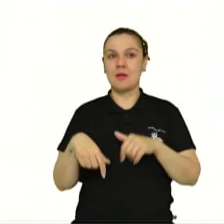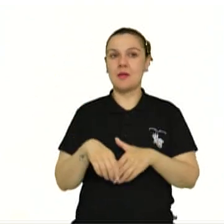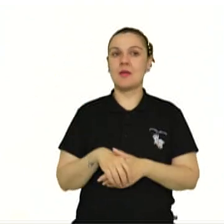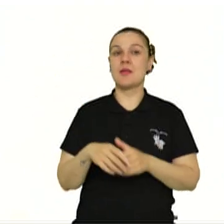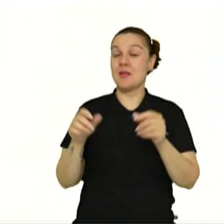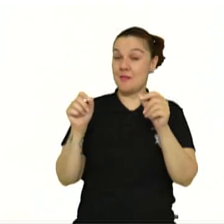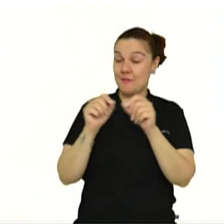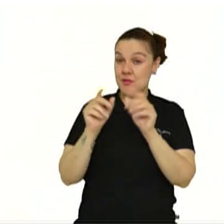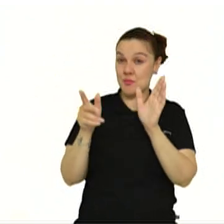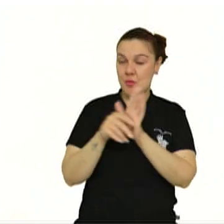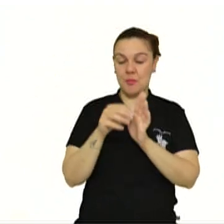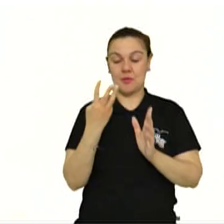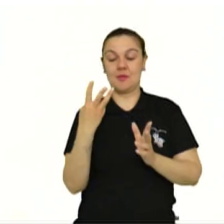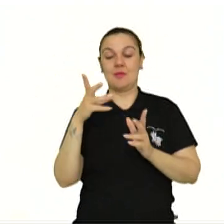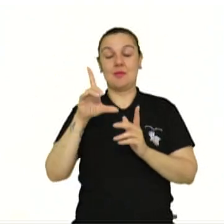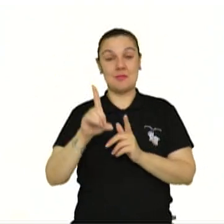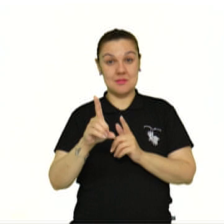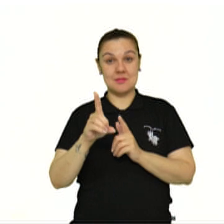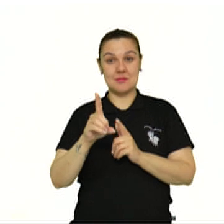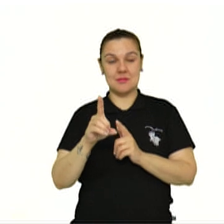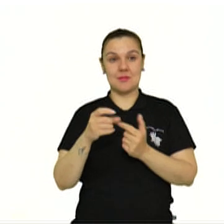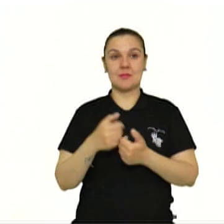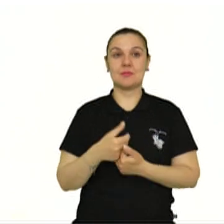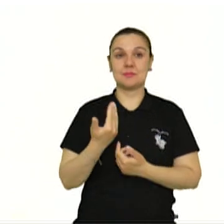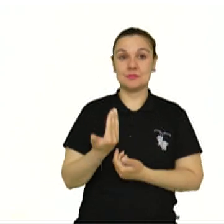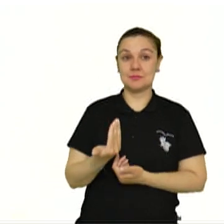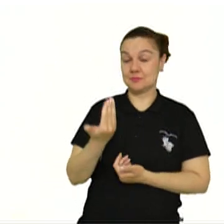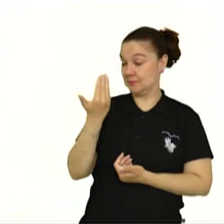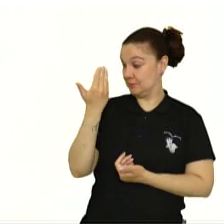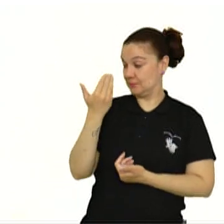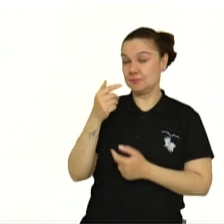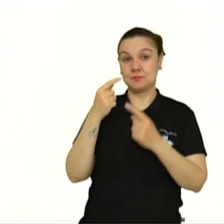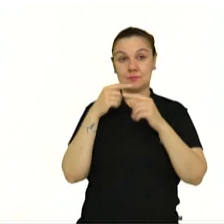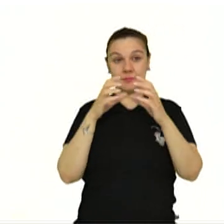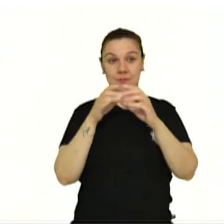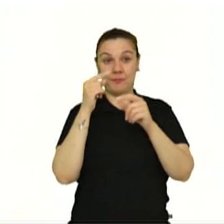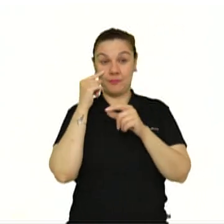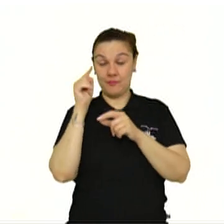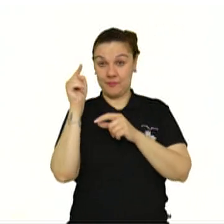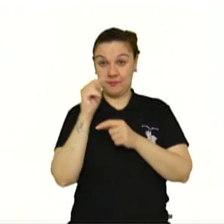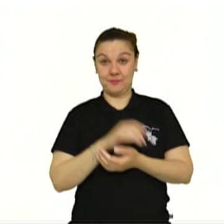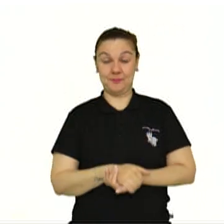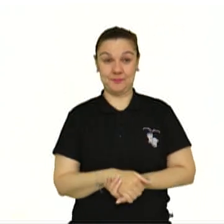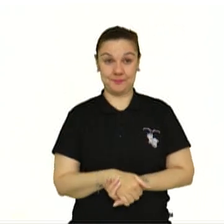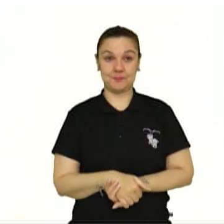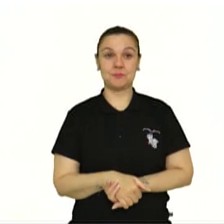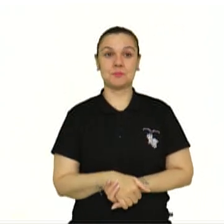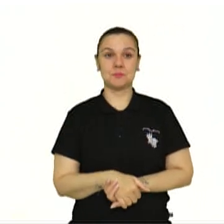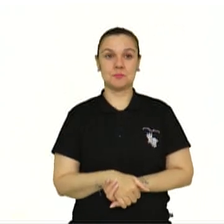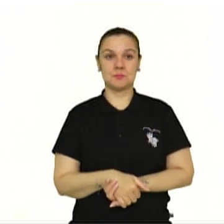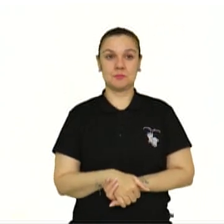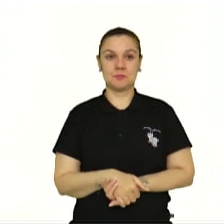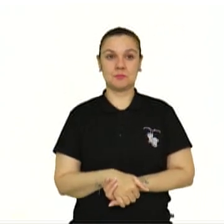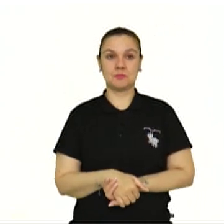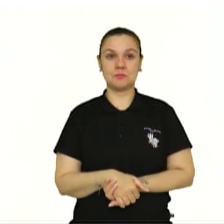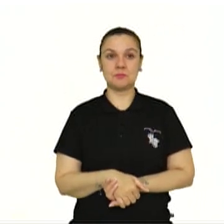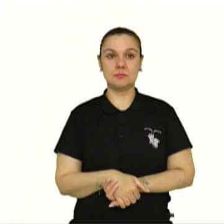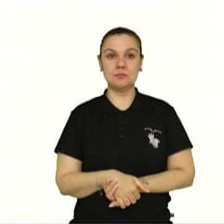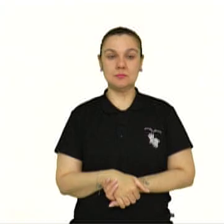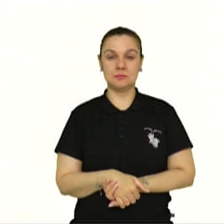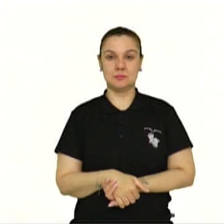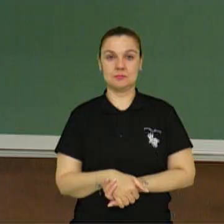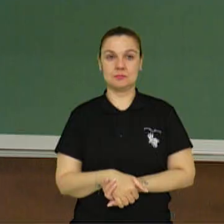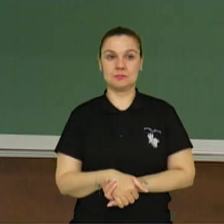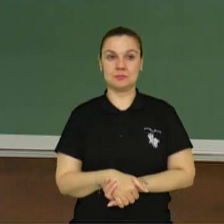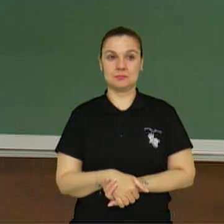tá? Ele cria imagens em 3D de alta precisão, que é esse aparelhinho aqui, ó, tá? Esse